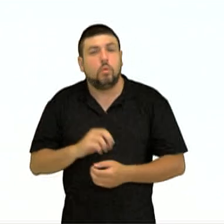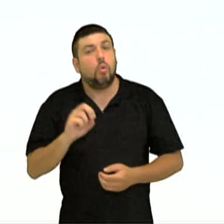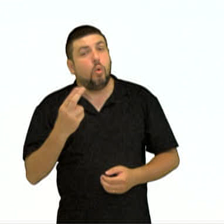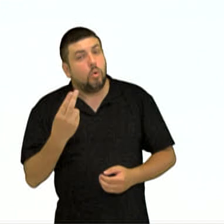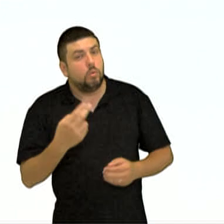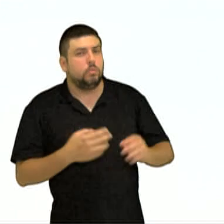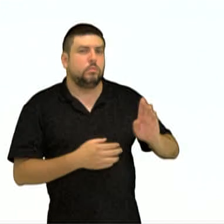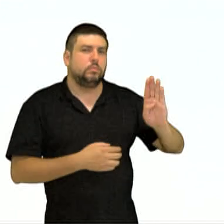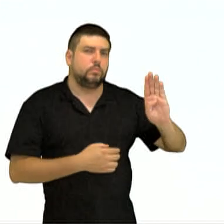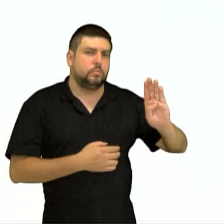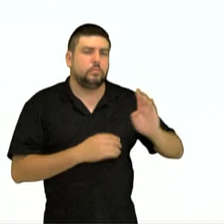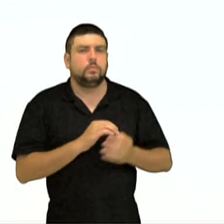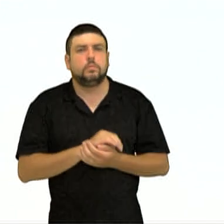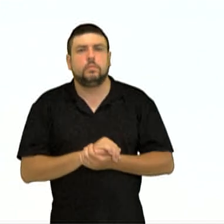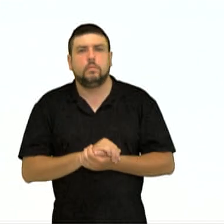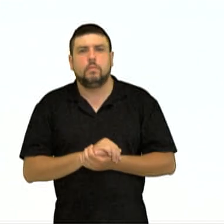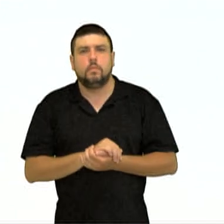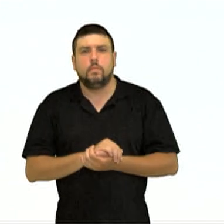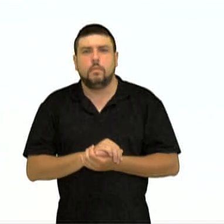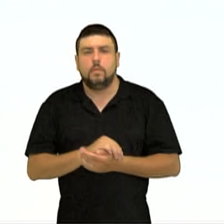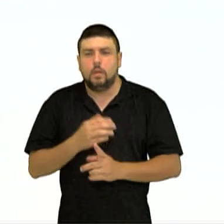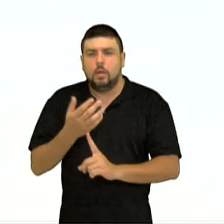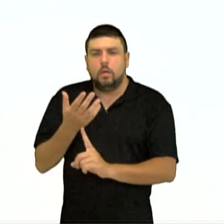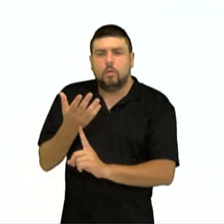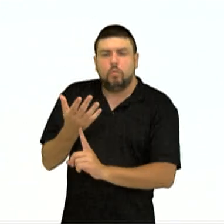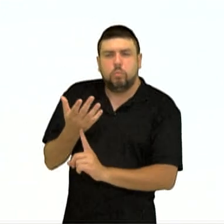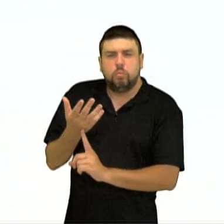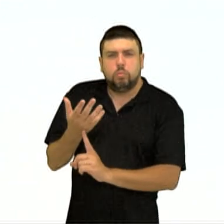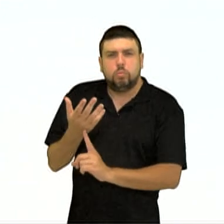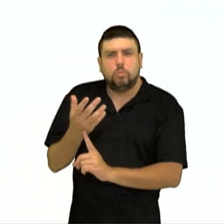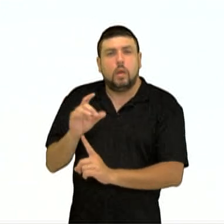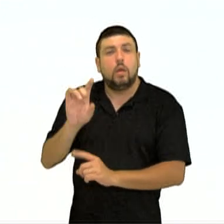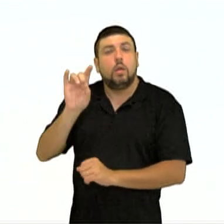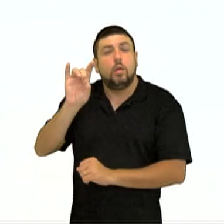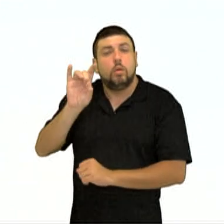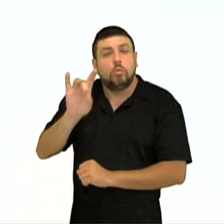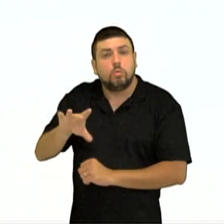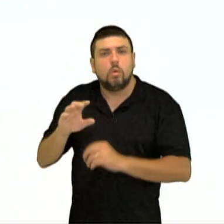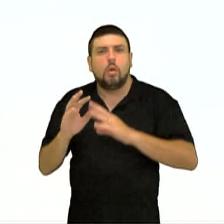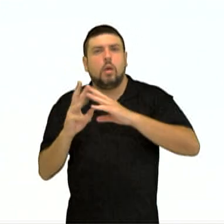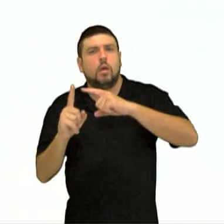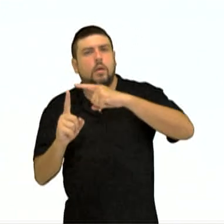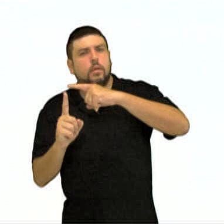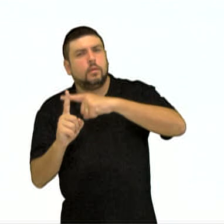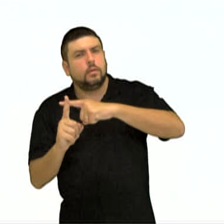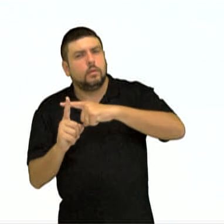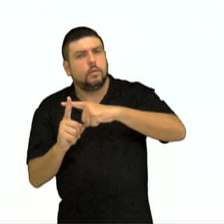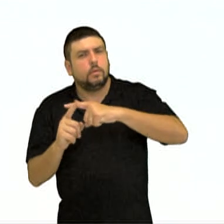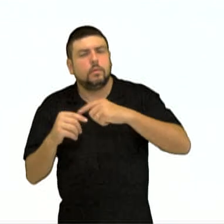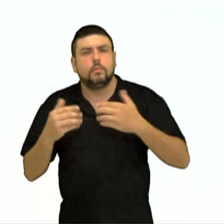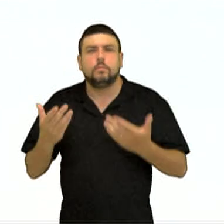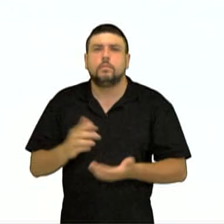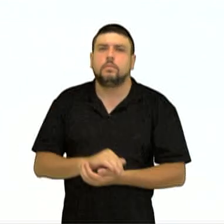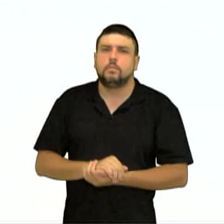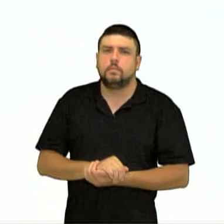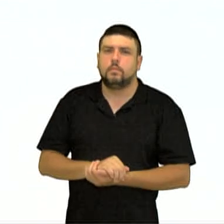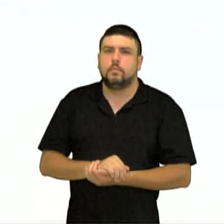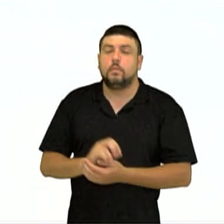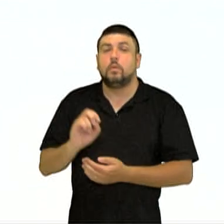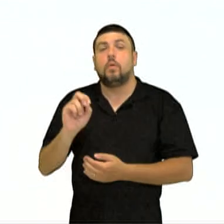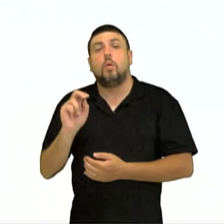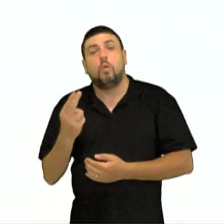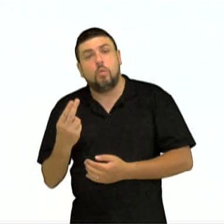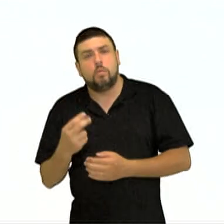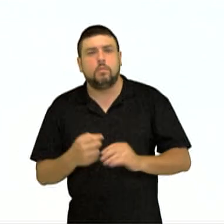só serviam para ser acesas nas igrejas. Você acha que é letra B? Ou letra